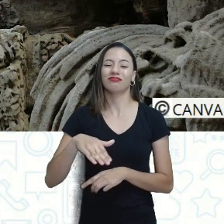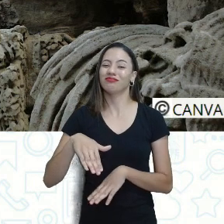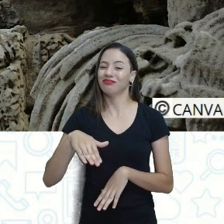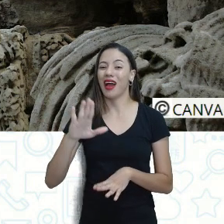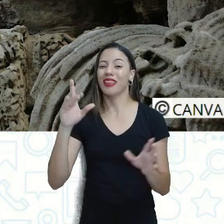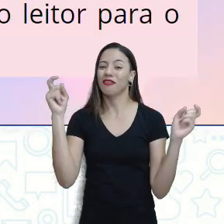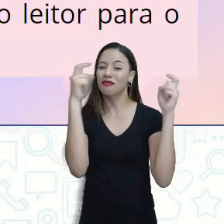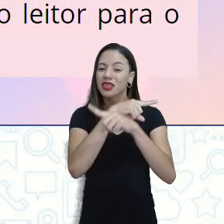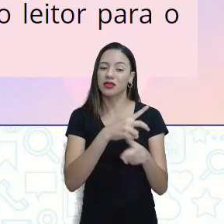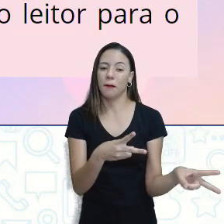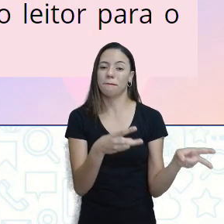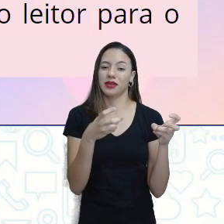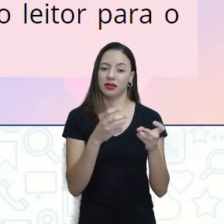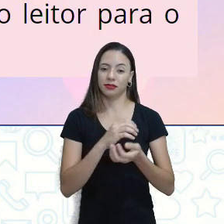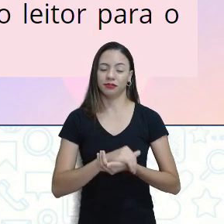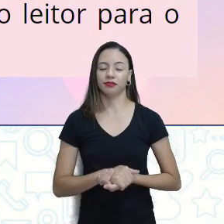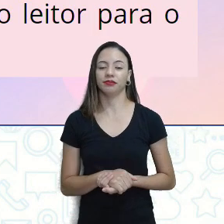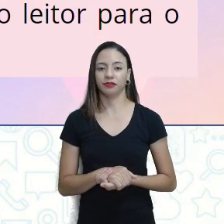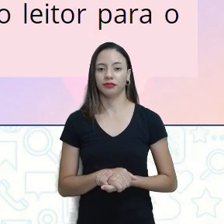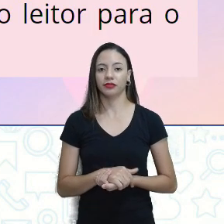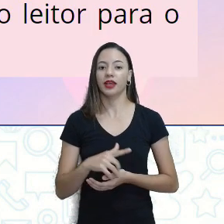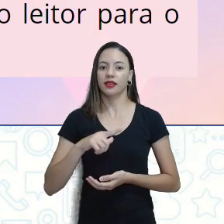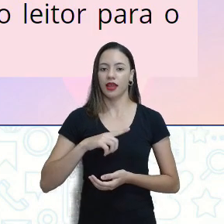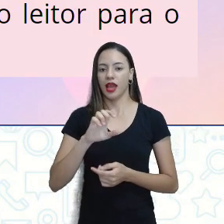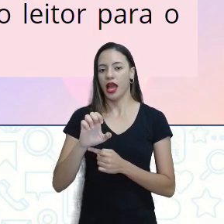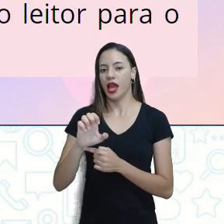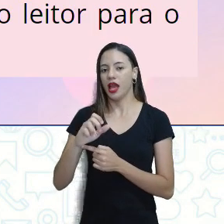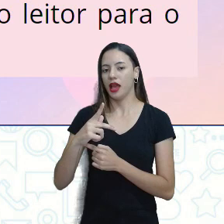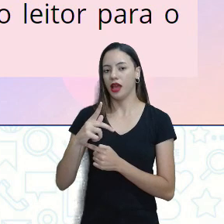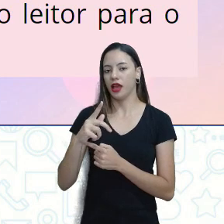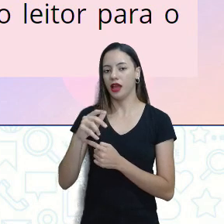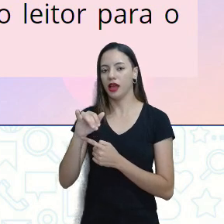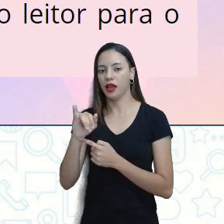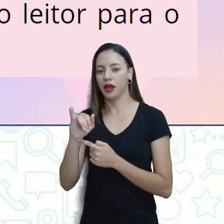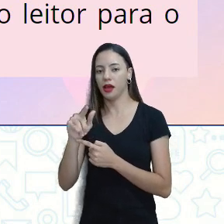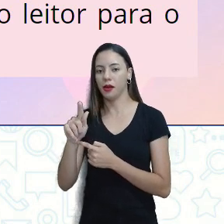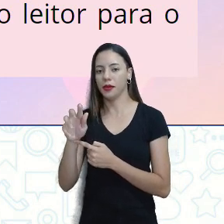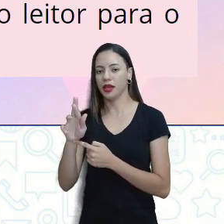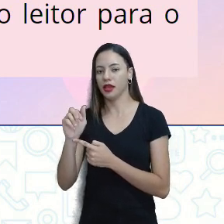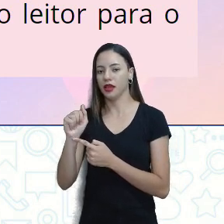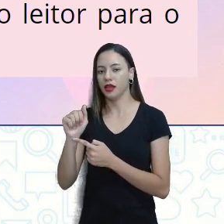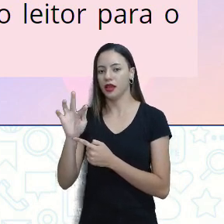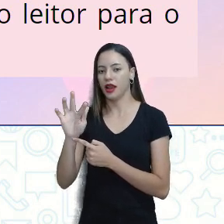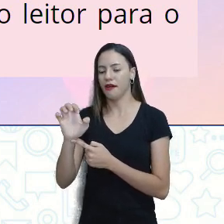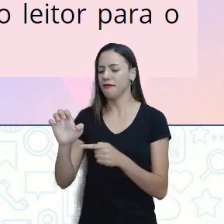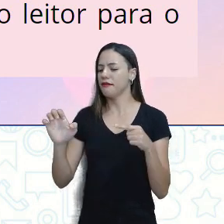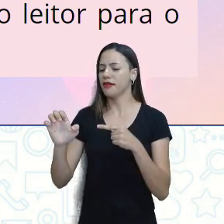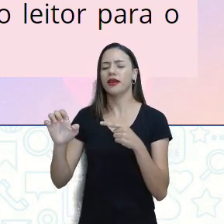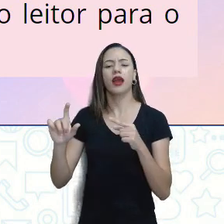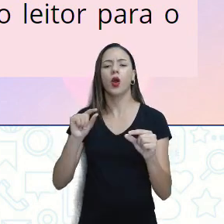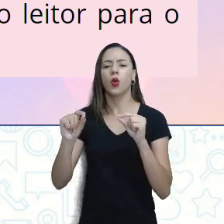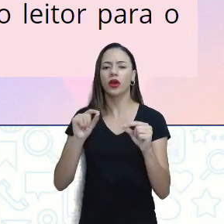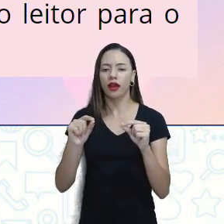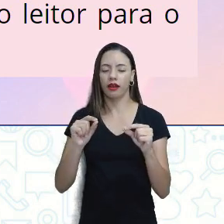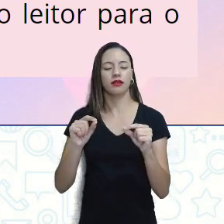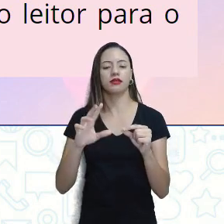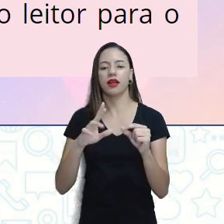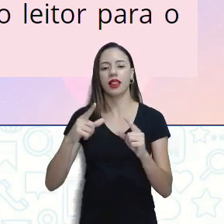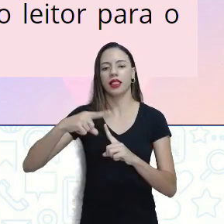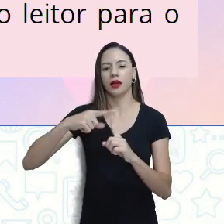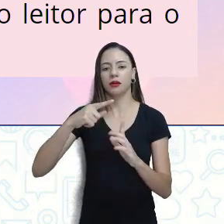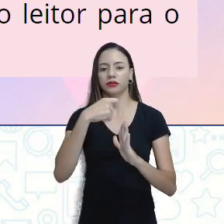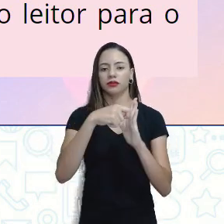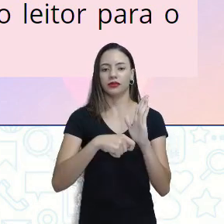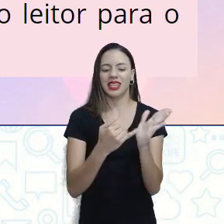você perceber. A gente tem a epígrafe, que se caracteriza por uma escrita introdutória,